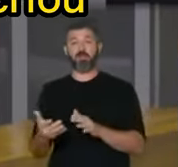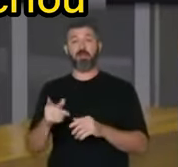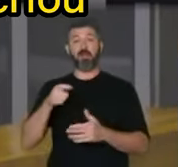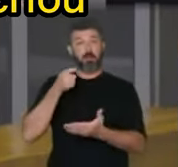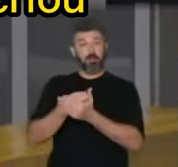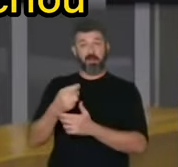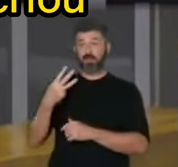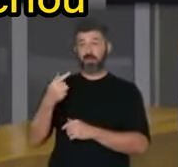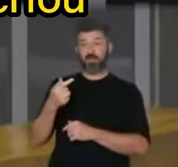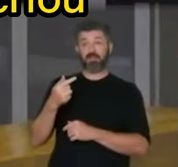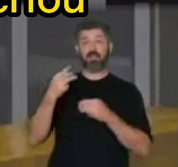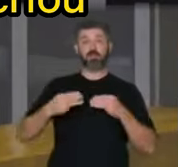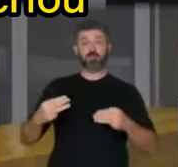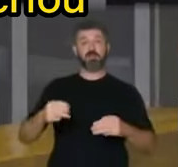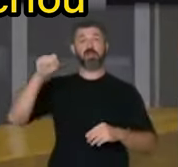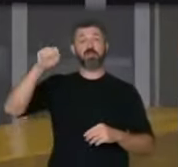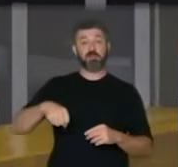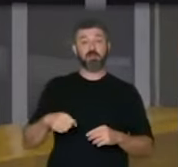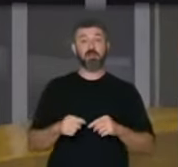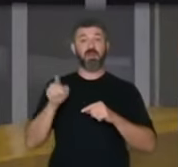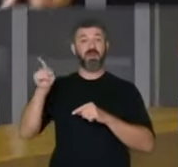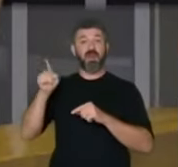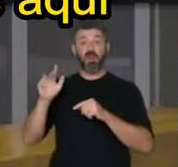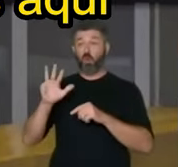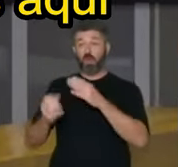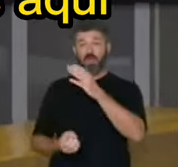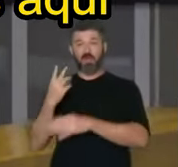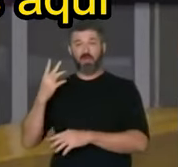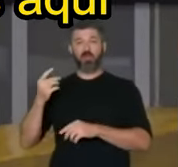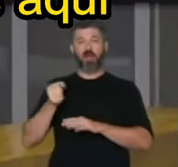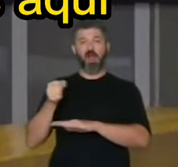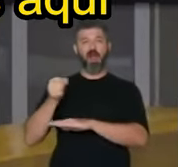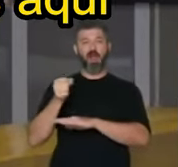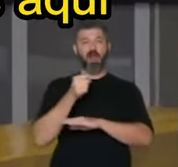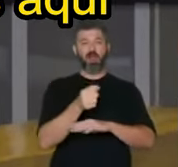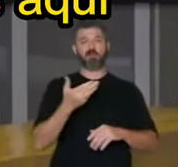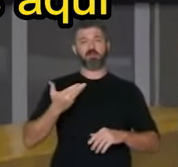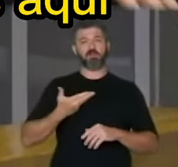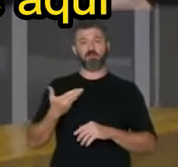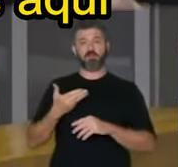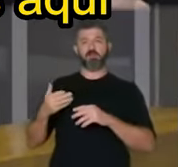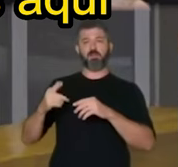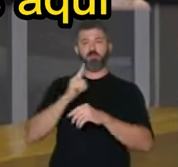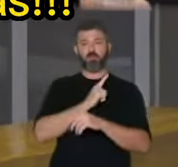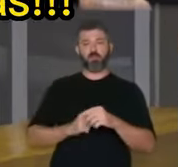37 ministérios que ele criou para acomodar a base do governo e conseguir